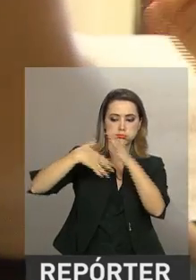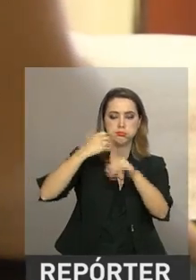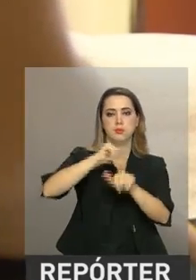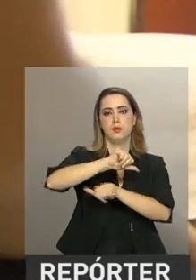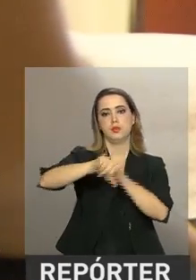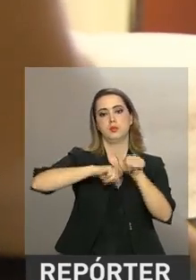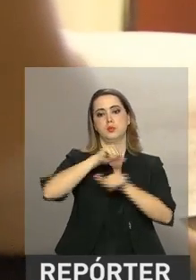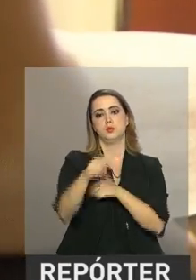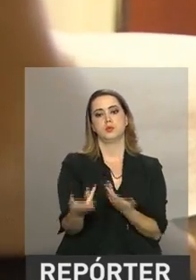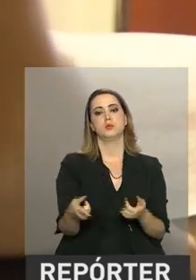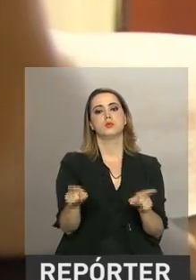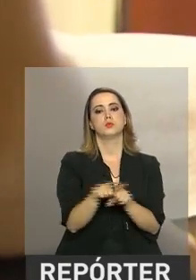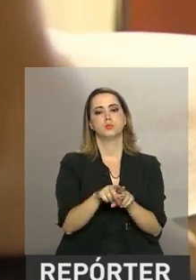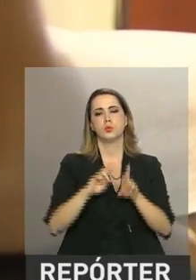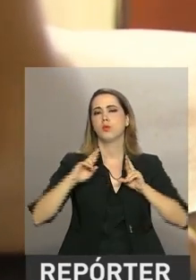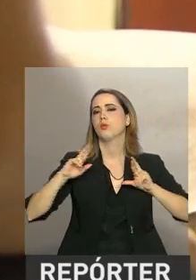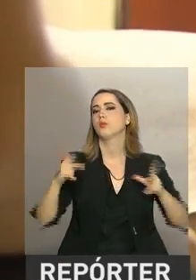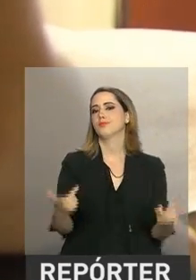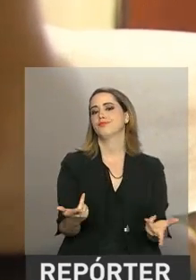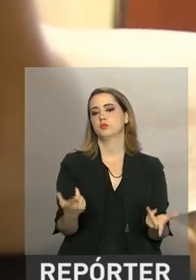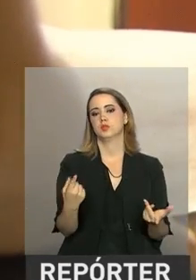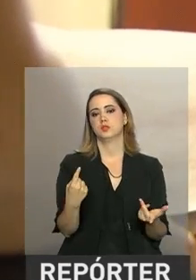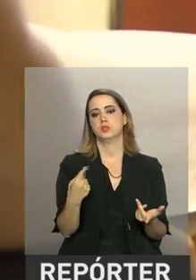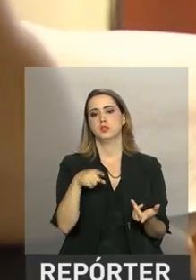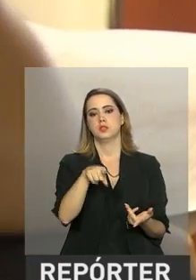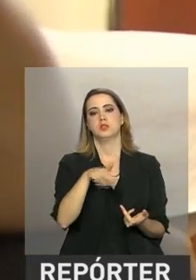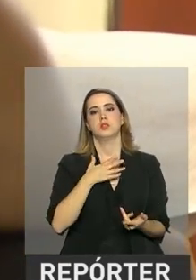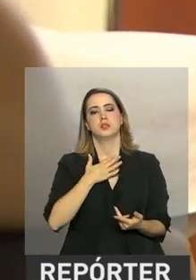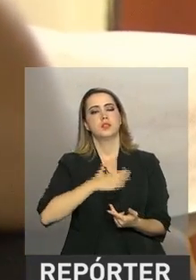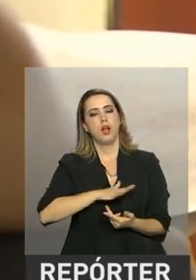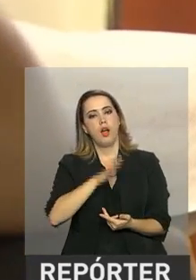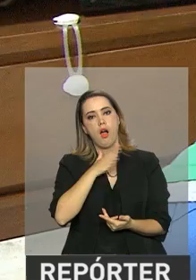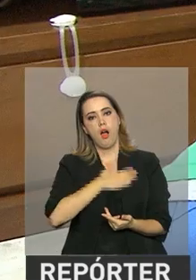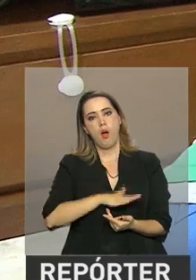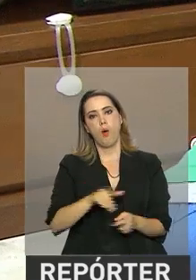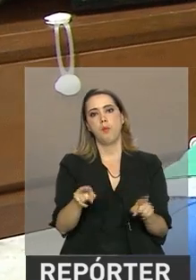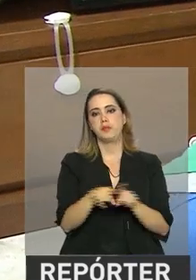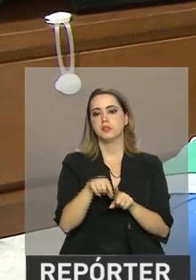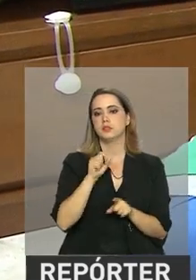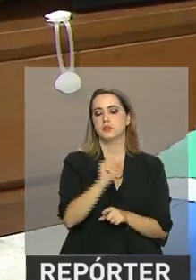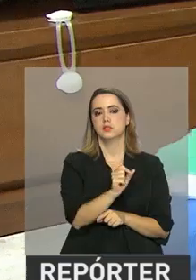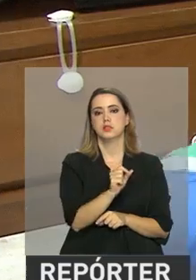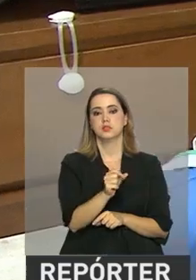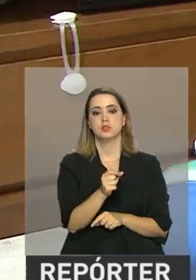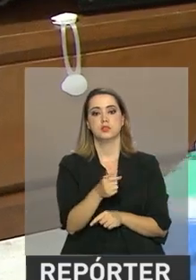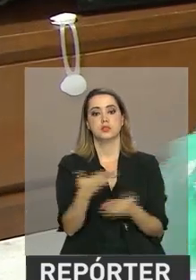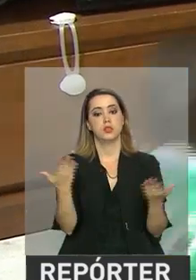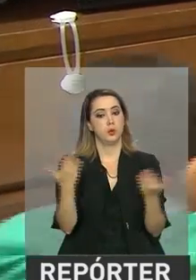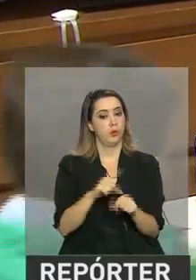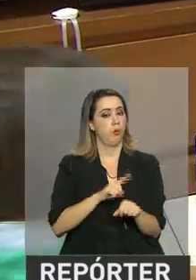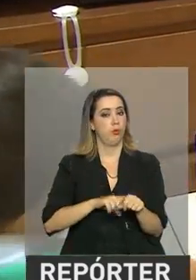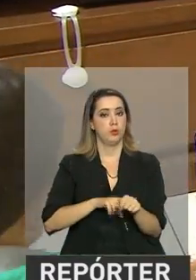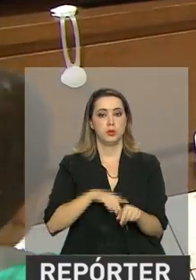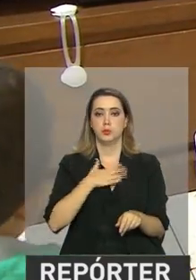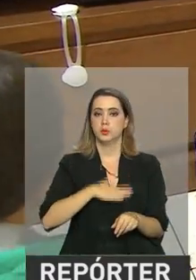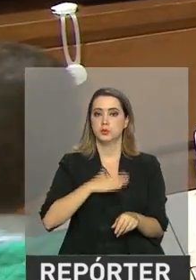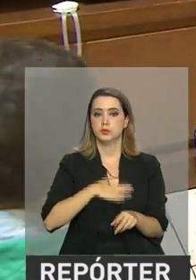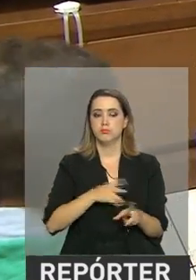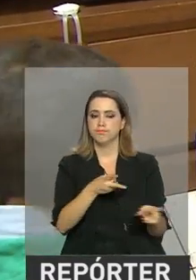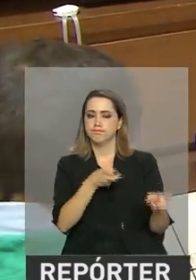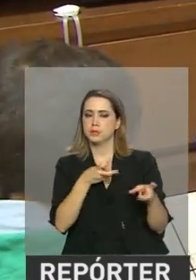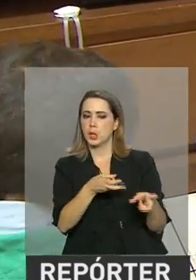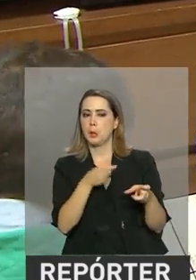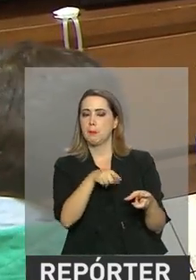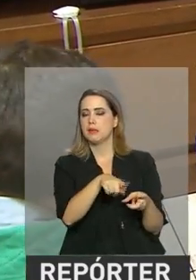a maturidade fez uma diferença enorme assim de você ser mais tranquilo eu fiquei muito tranquila eu conseguia entender melhor